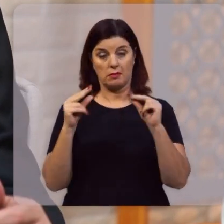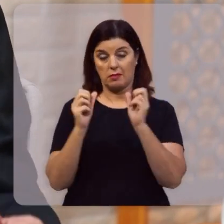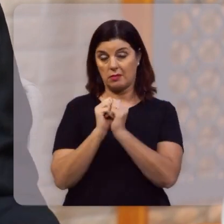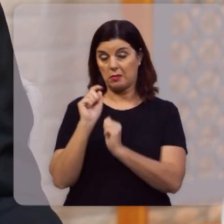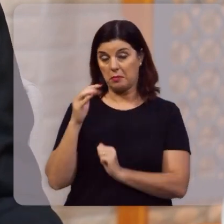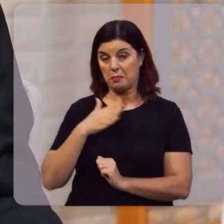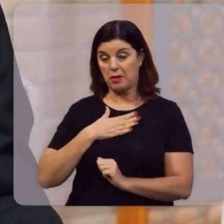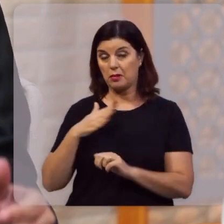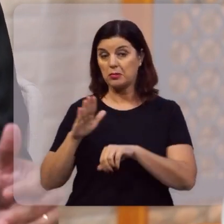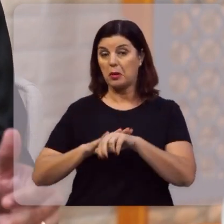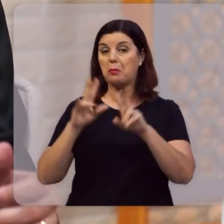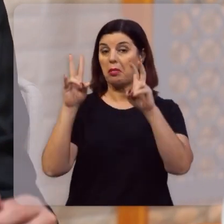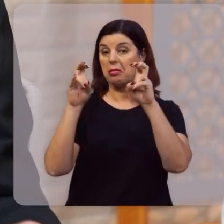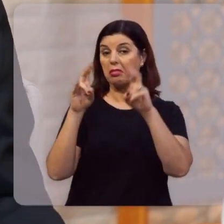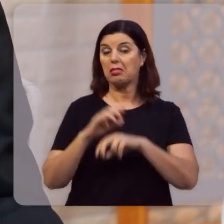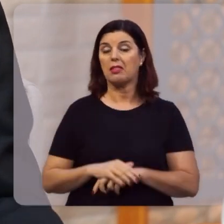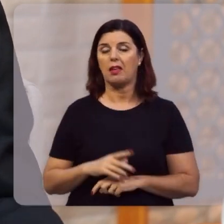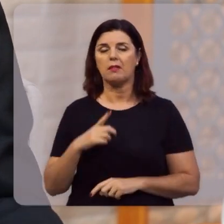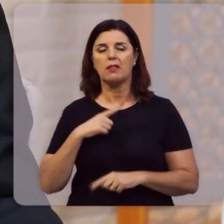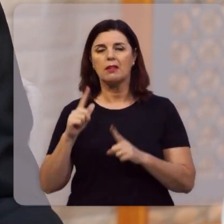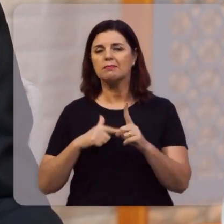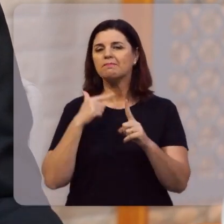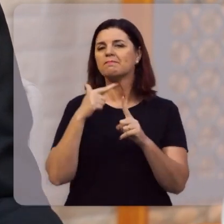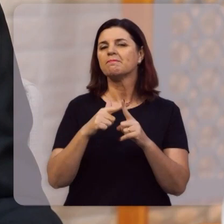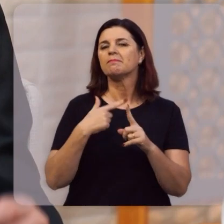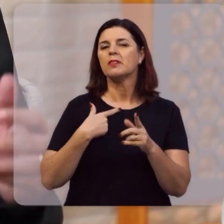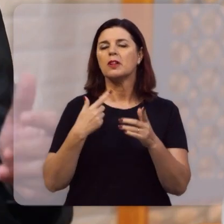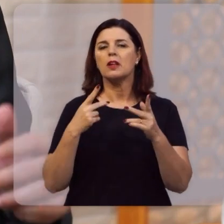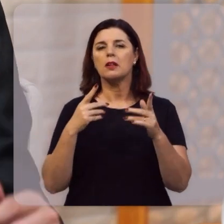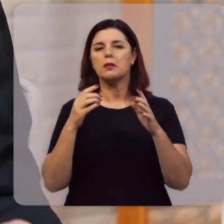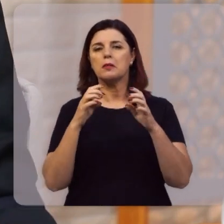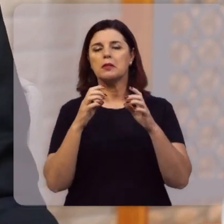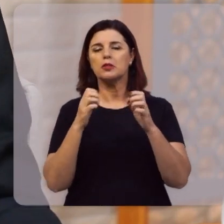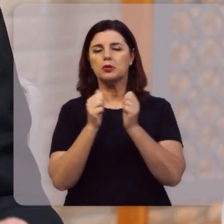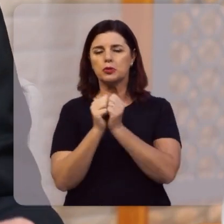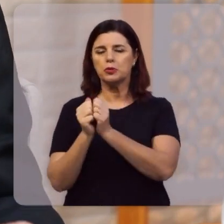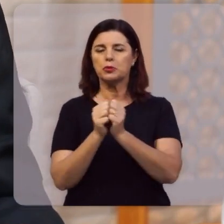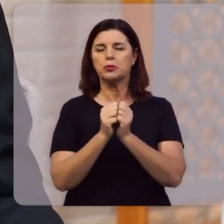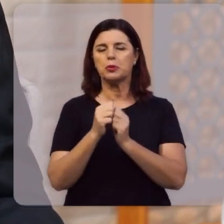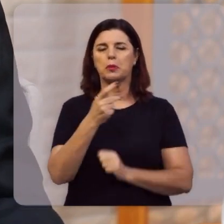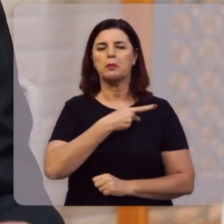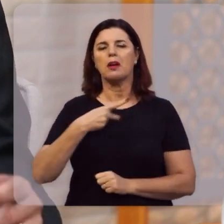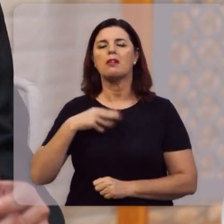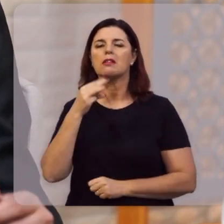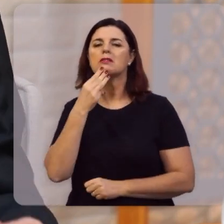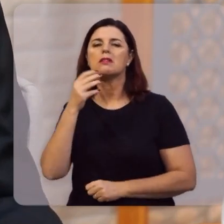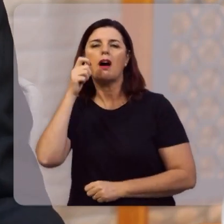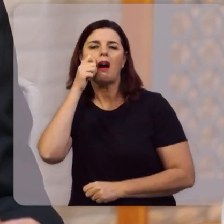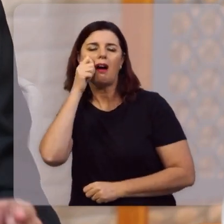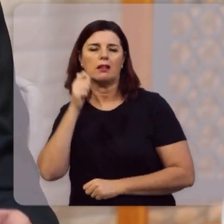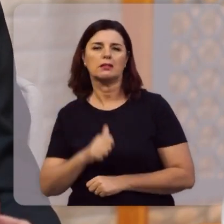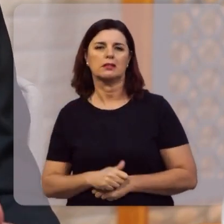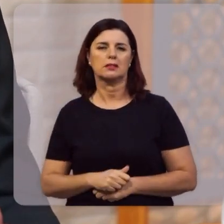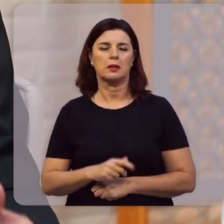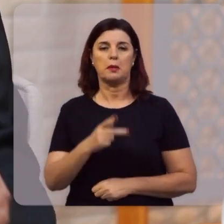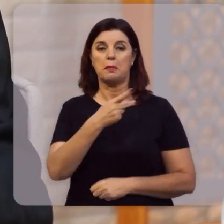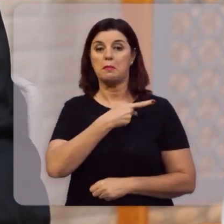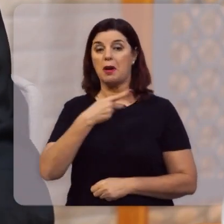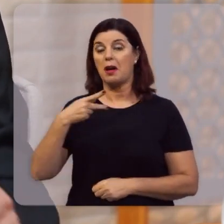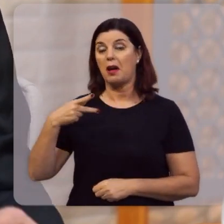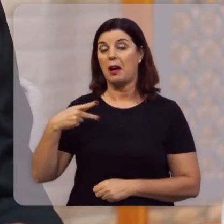comigo sobre essa temática, temos mais uma vez aqui em nossos estúdios, reverendo Roster Guimarães Lopes, pastor da Igreja